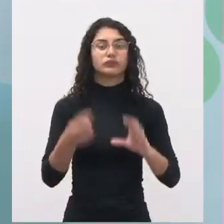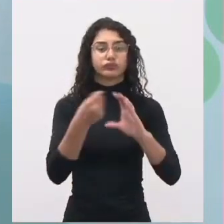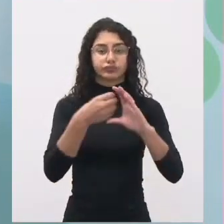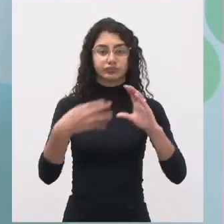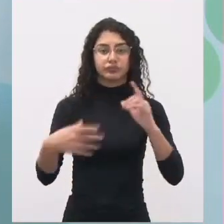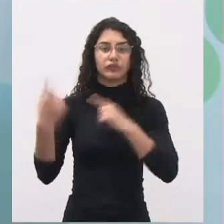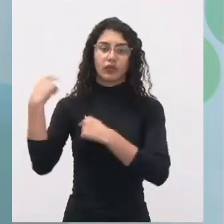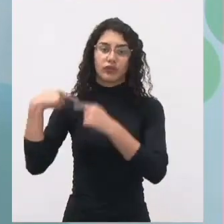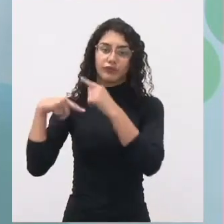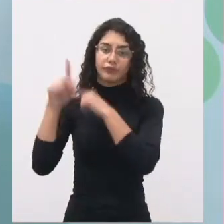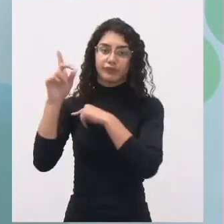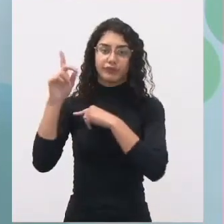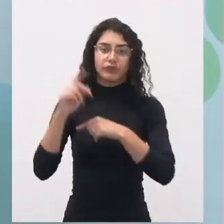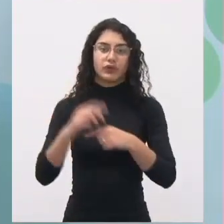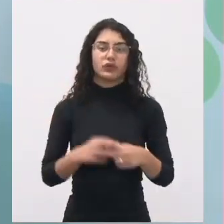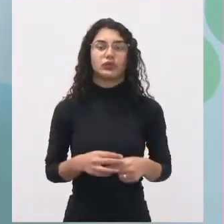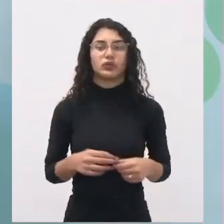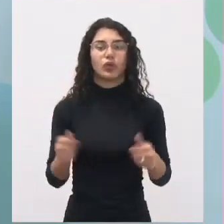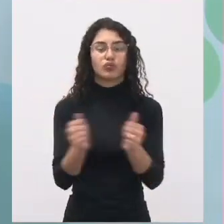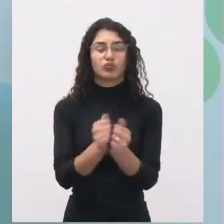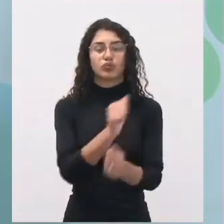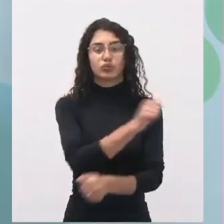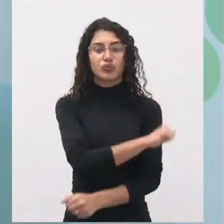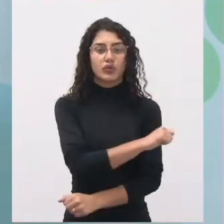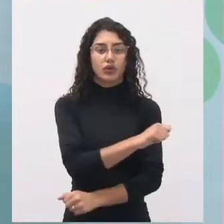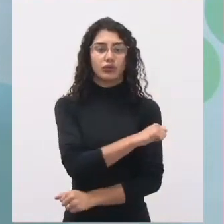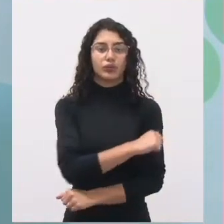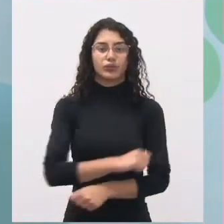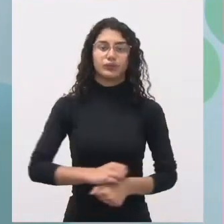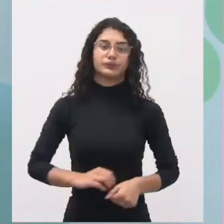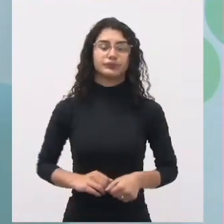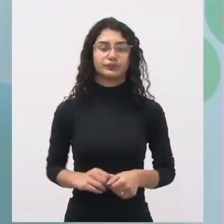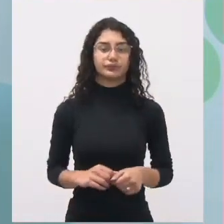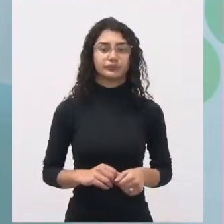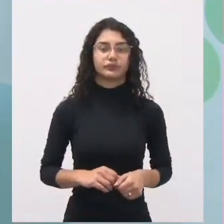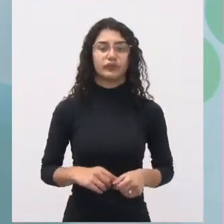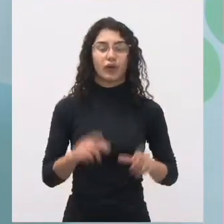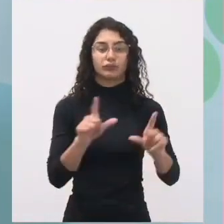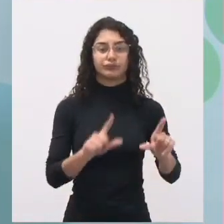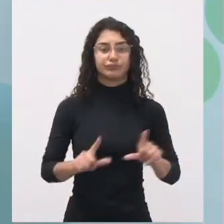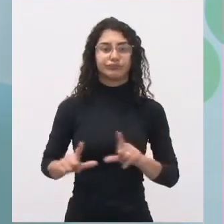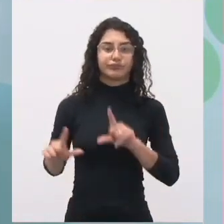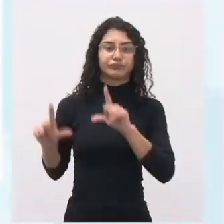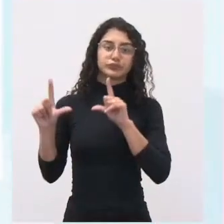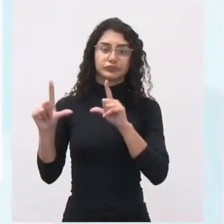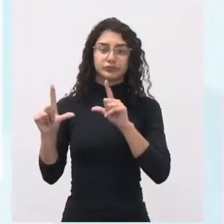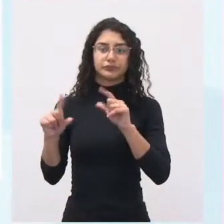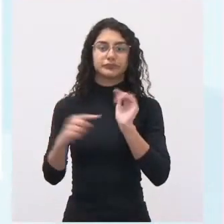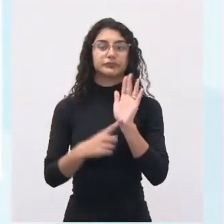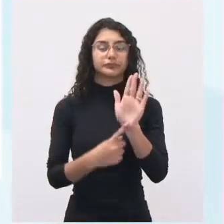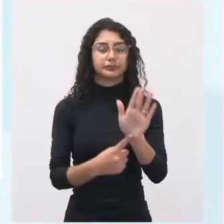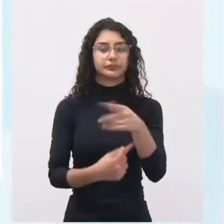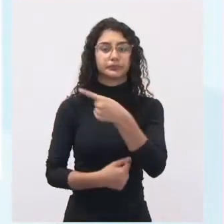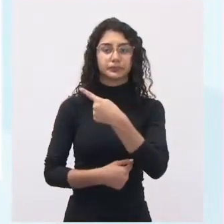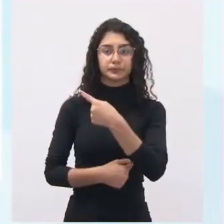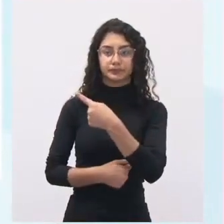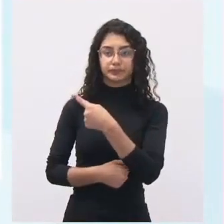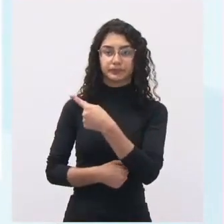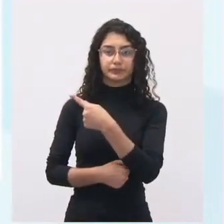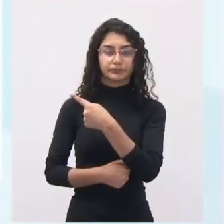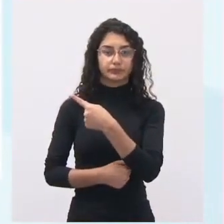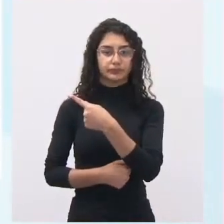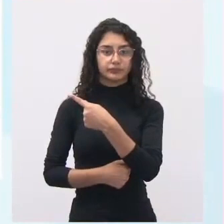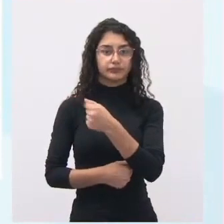desenvolver essas ações junto com os estudantes. O próximo slide vai trazer para nós